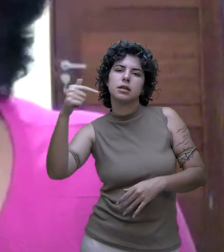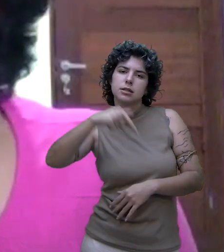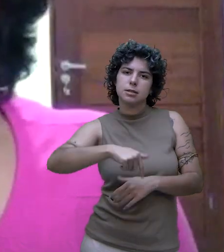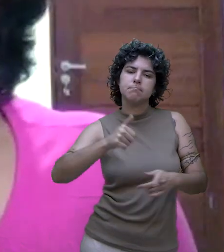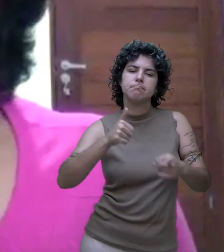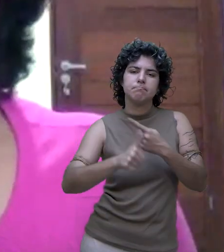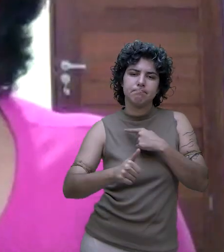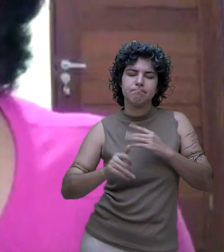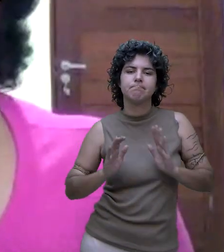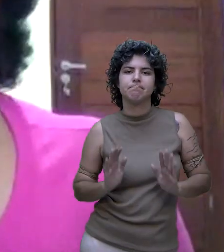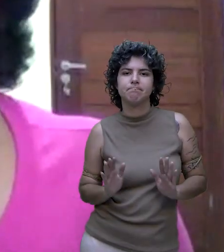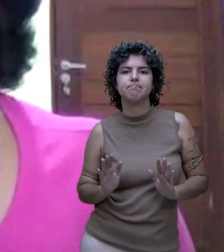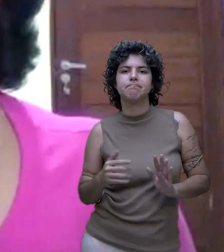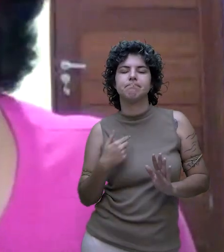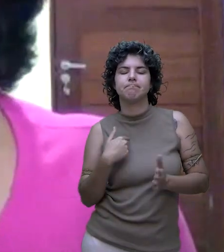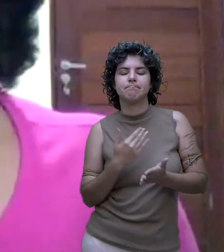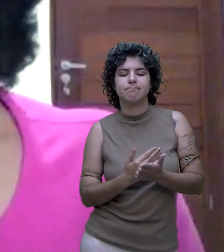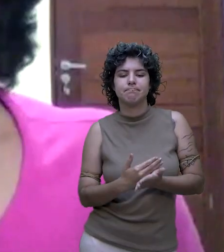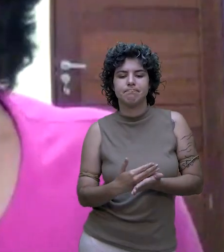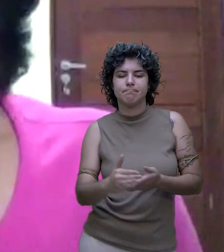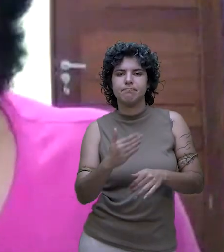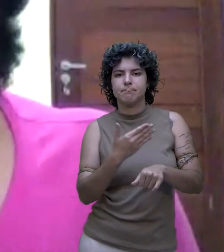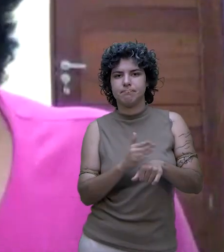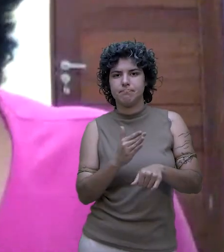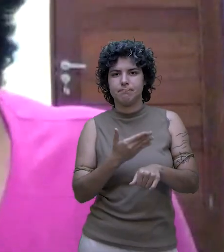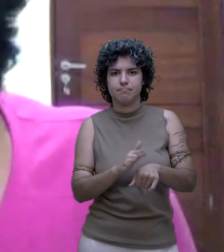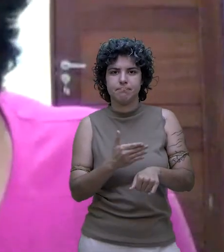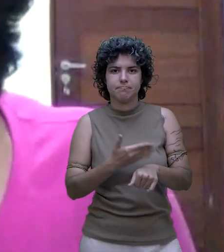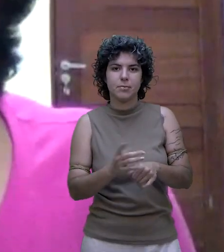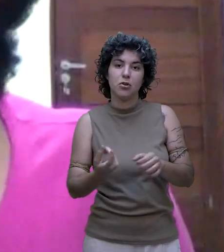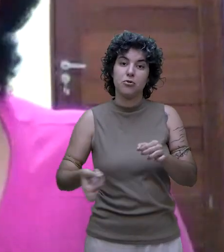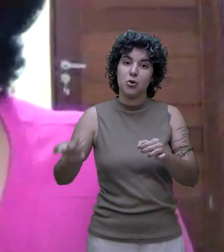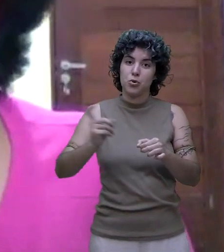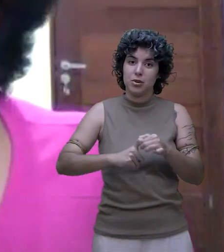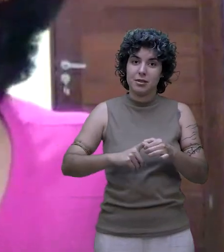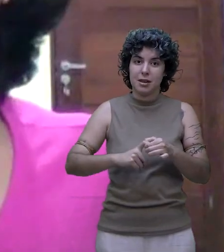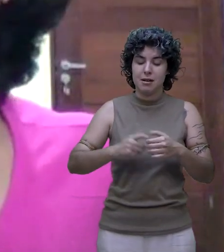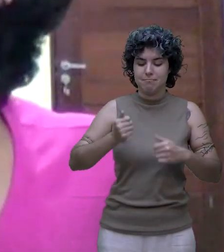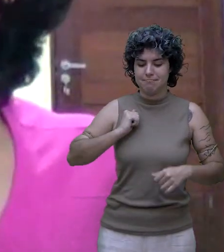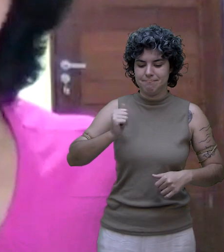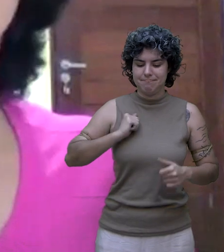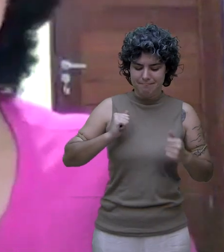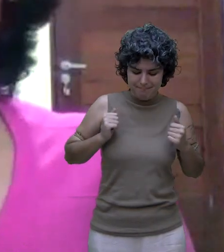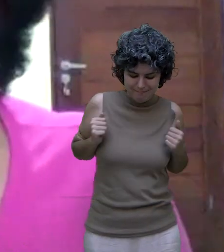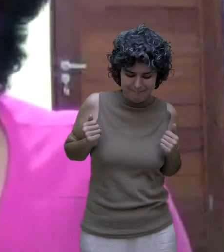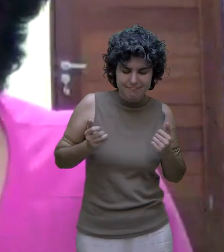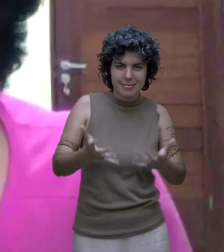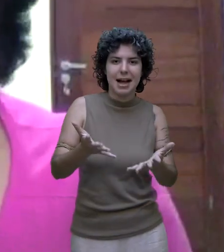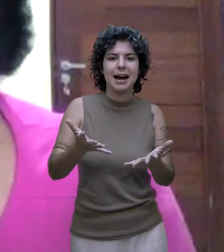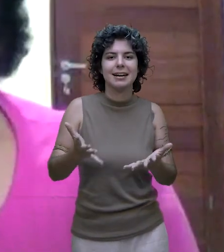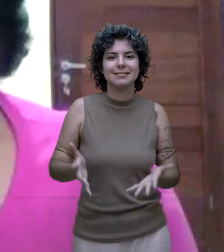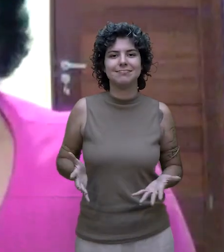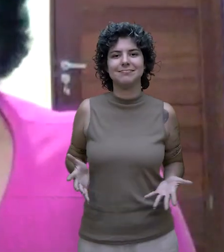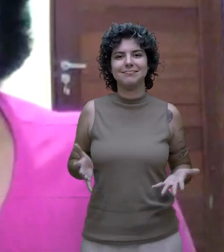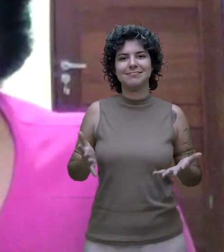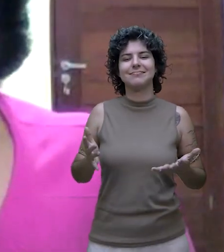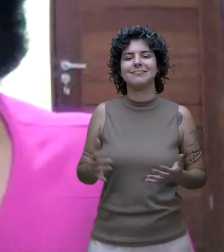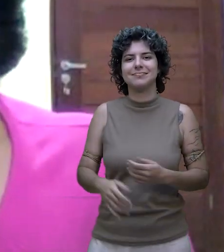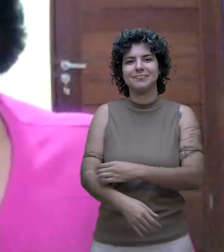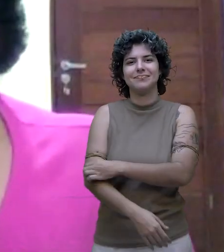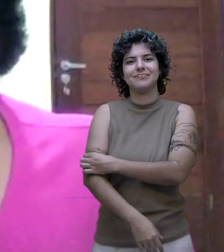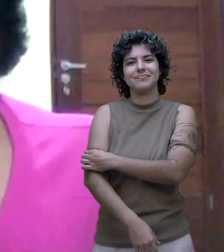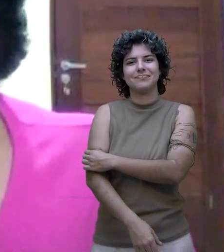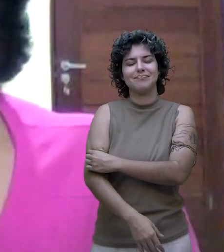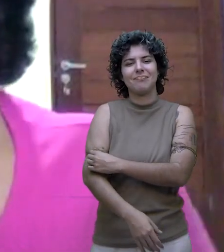junho eu vou começar os ensaios, voltar para os palcos, depois de tantos anos, faz muito tempo que eu não